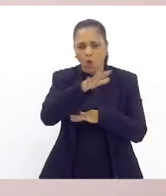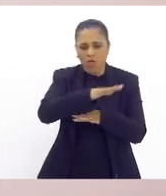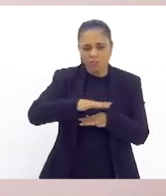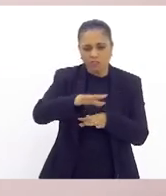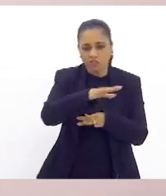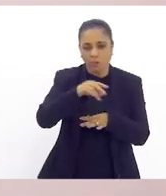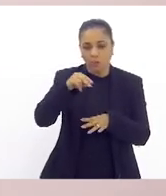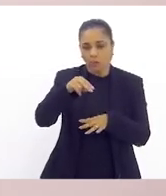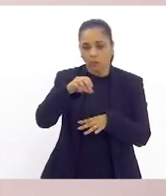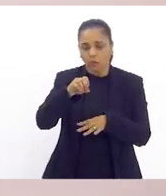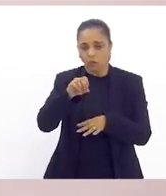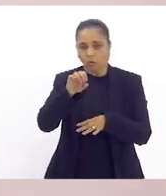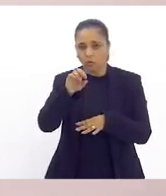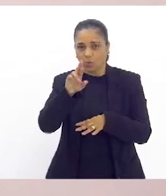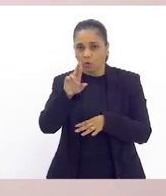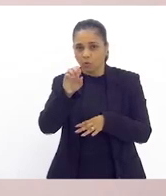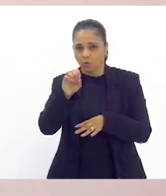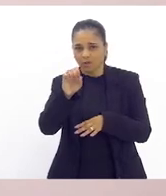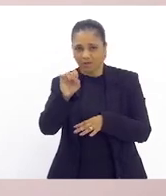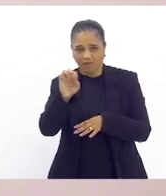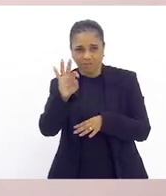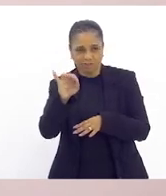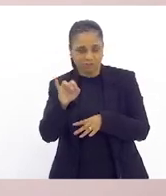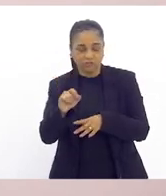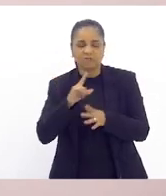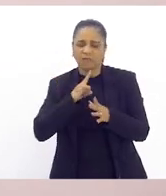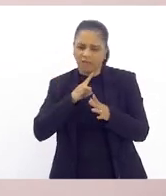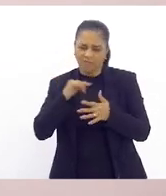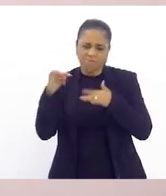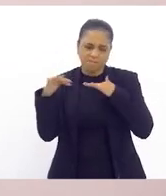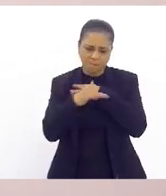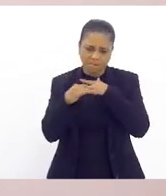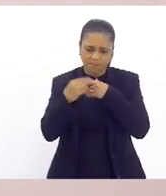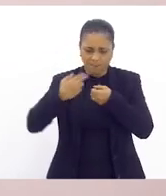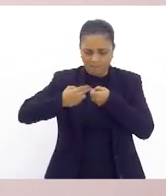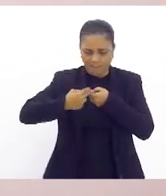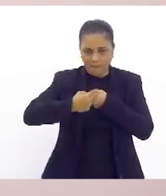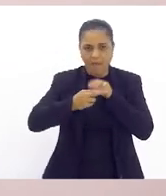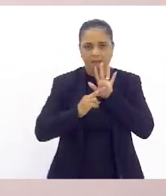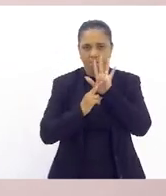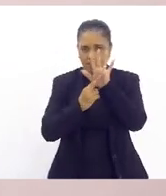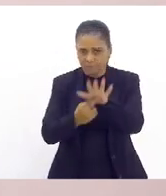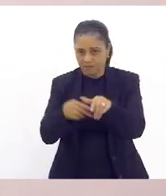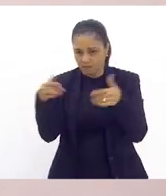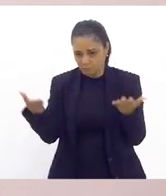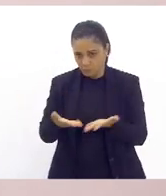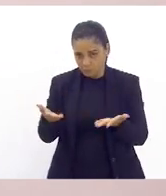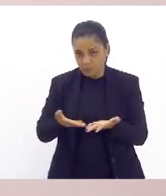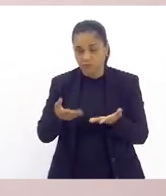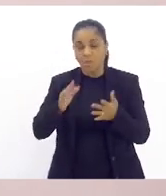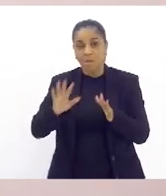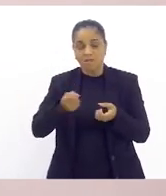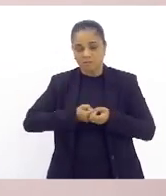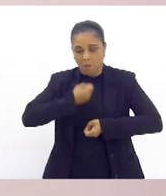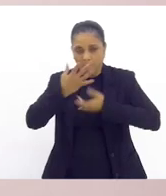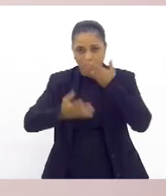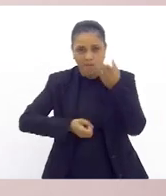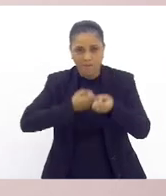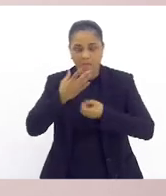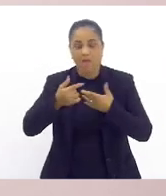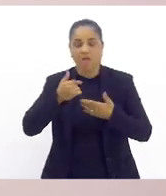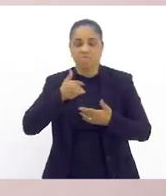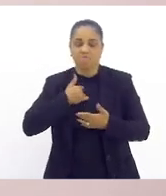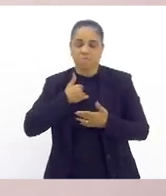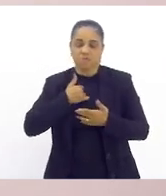eu vim aqui vários municípios aqui com seus representantes eu não poderia deixar também de externar aqui a indignação